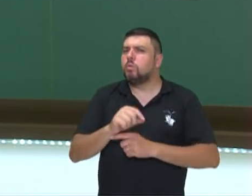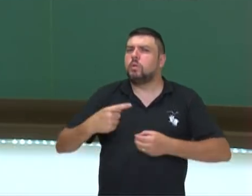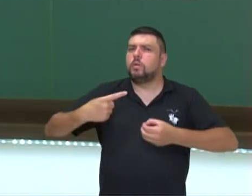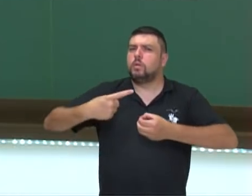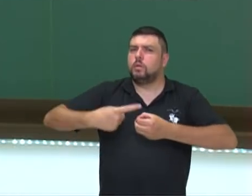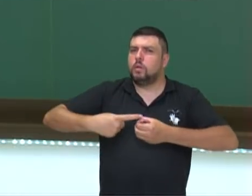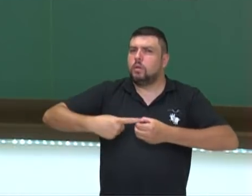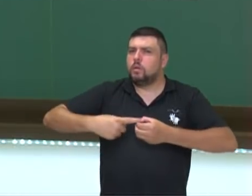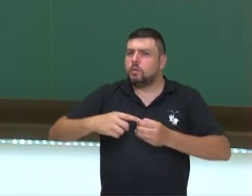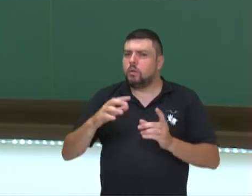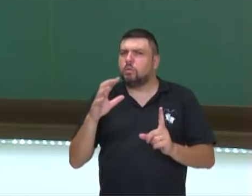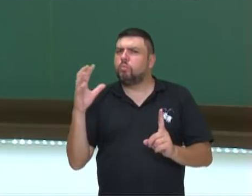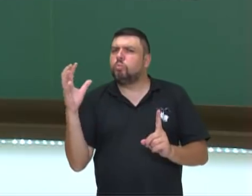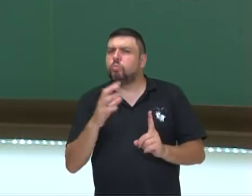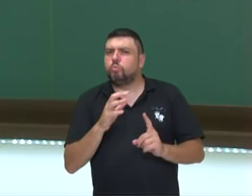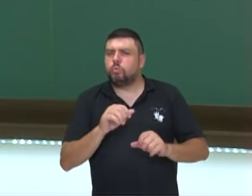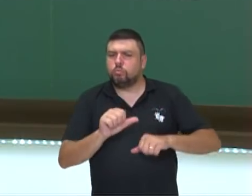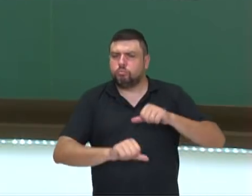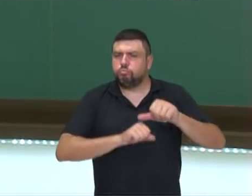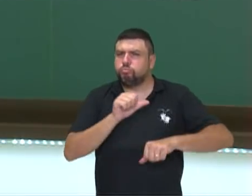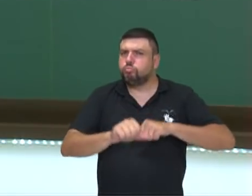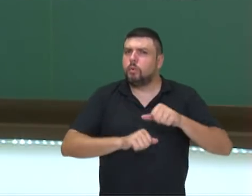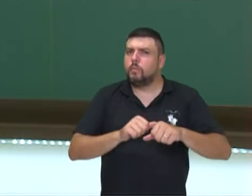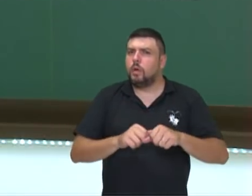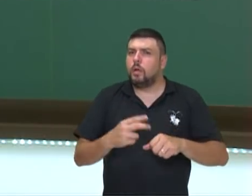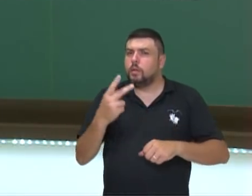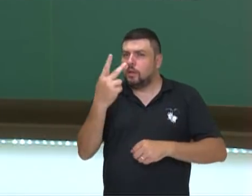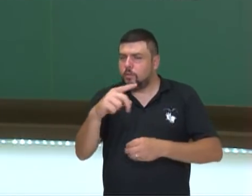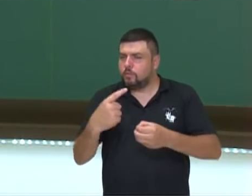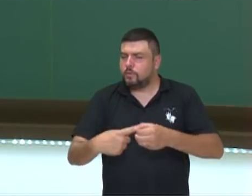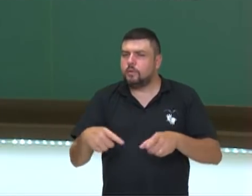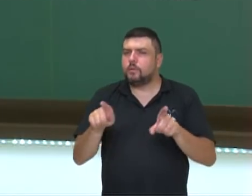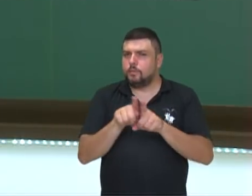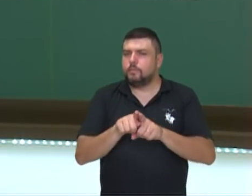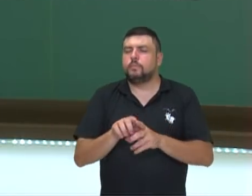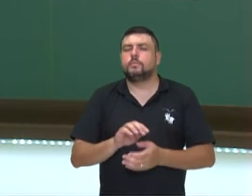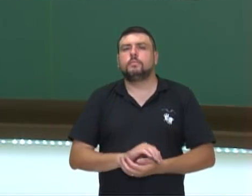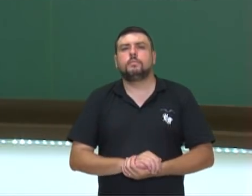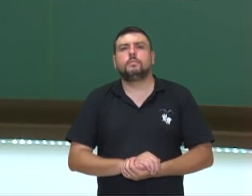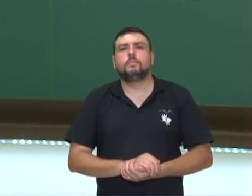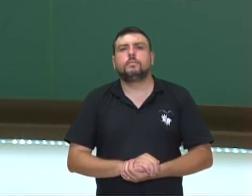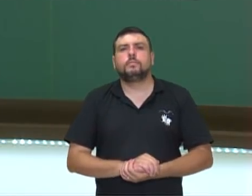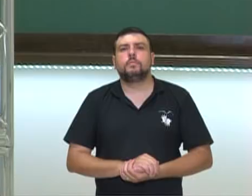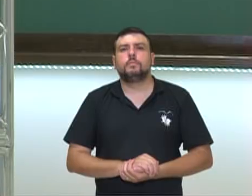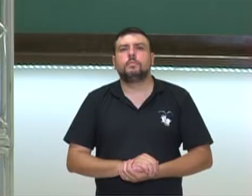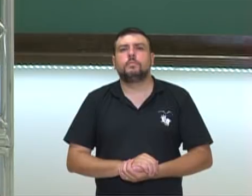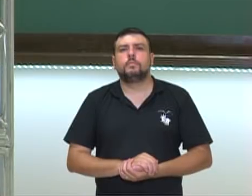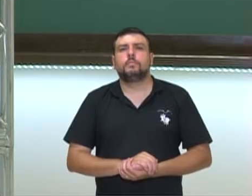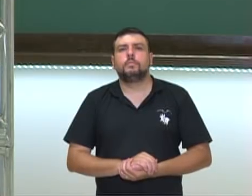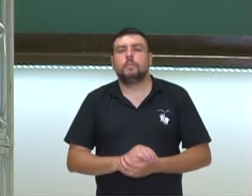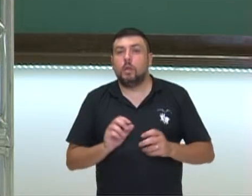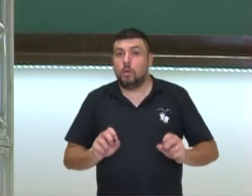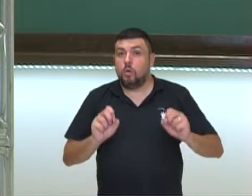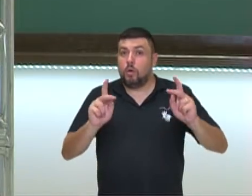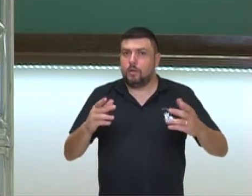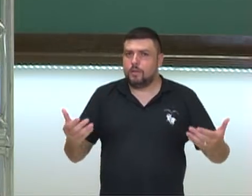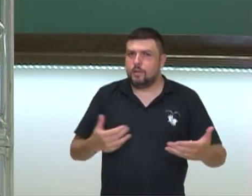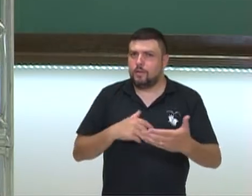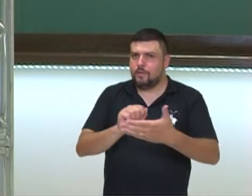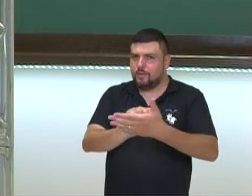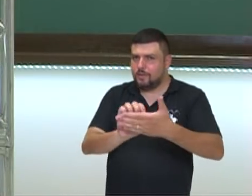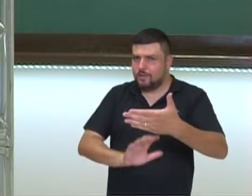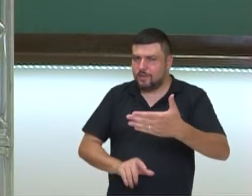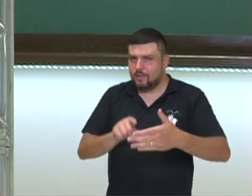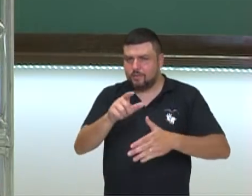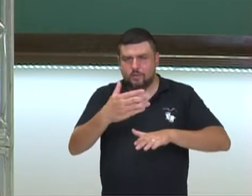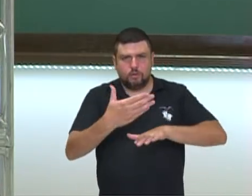cidade. Provavelmente isso acontece também na sua cidade, na sua região. Para nós começarmos uma atividade para você se